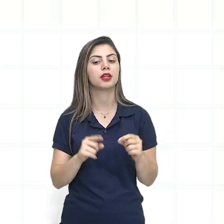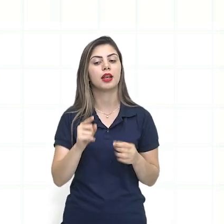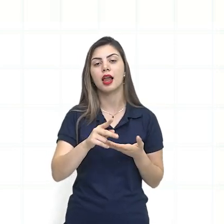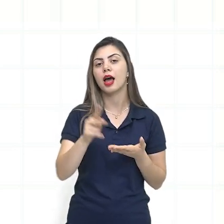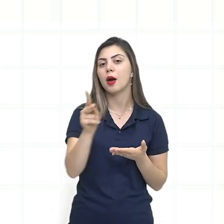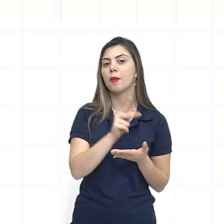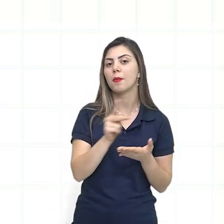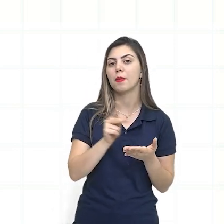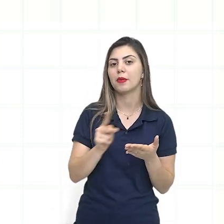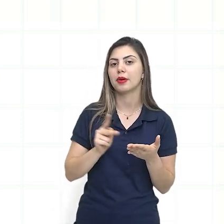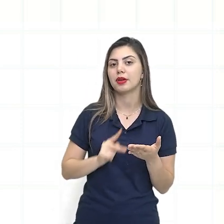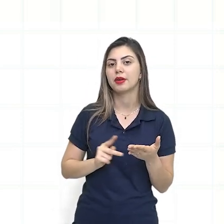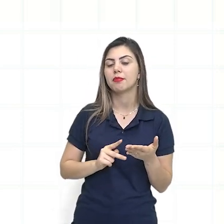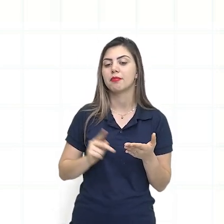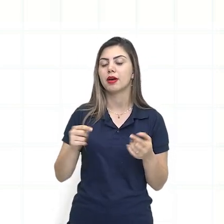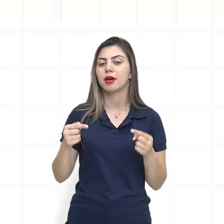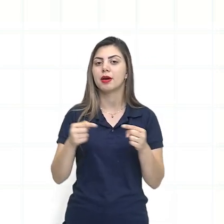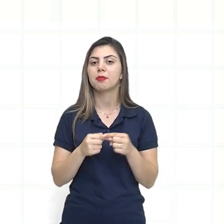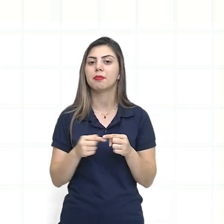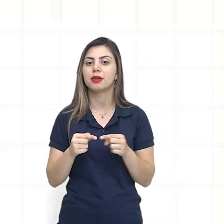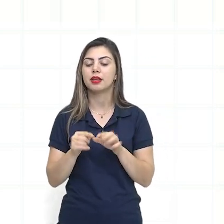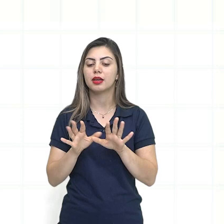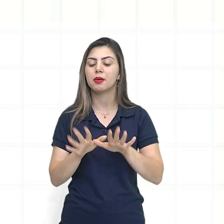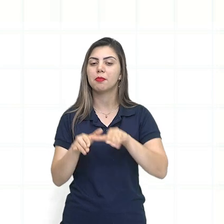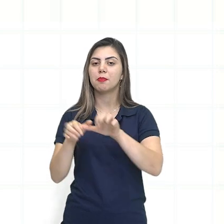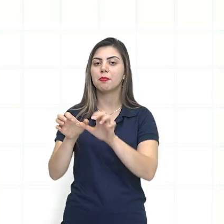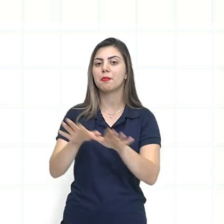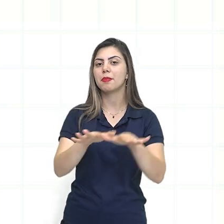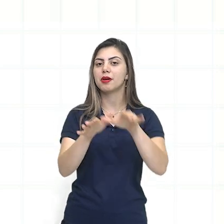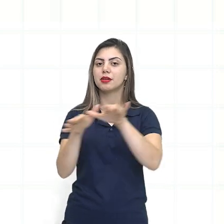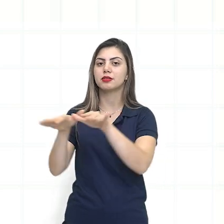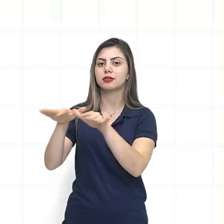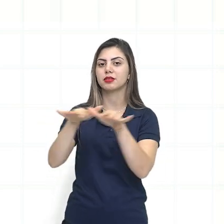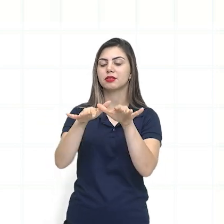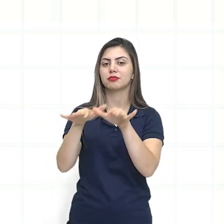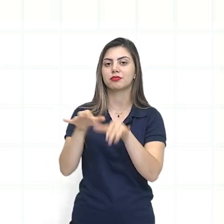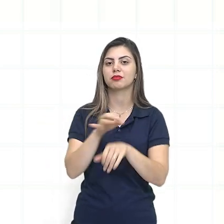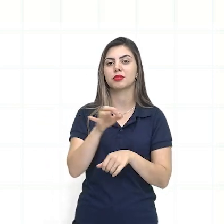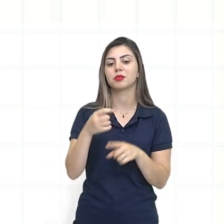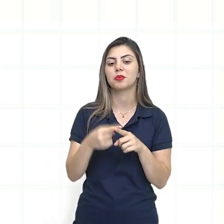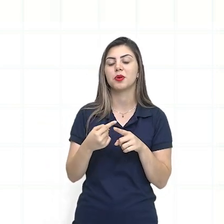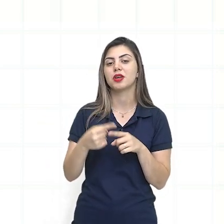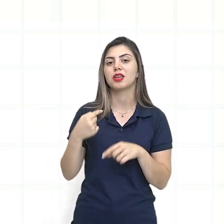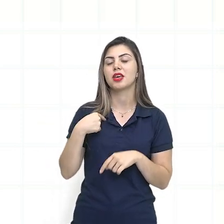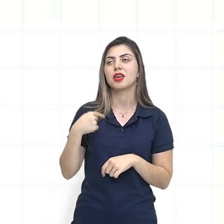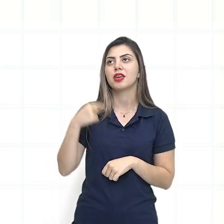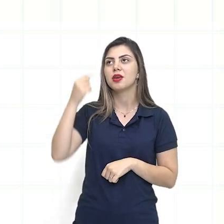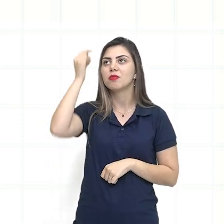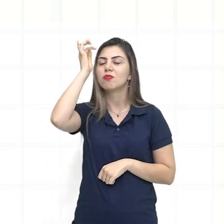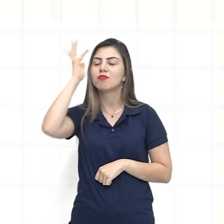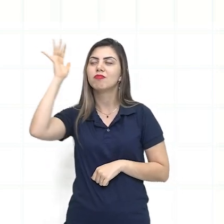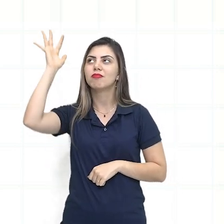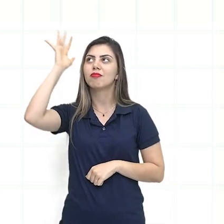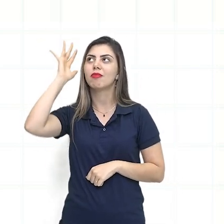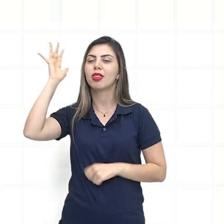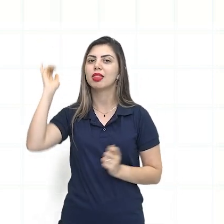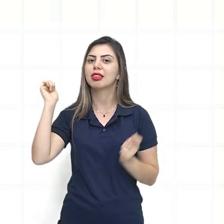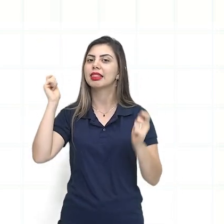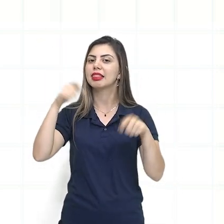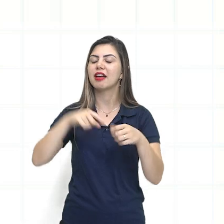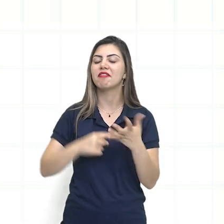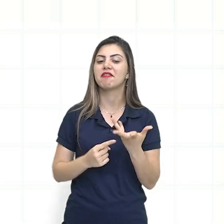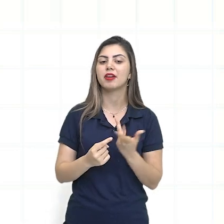porque eles voam, a minha imaginação é que voa. Então, nós